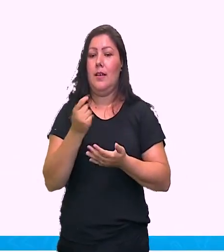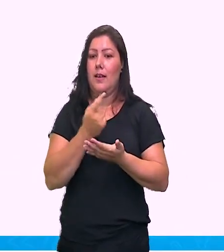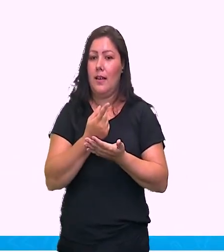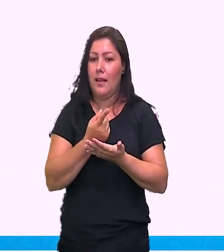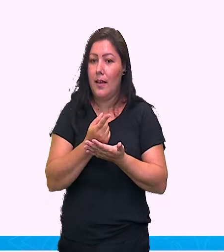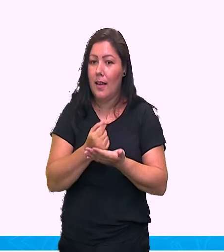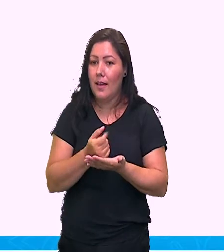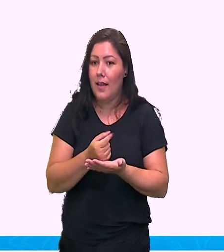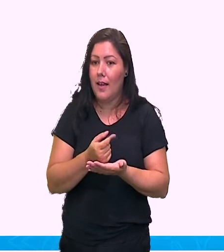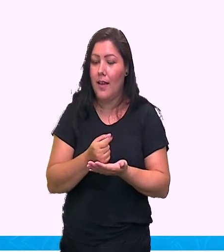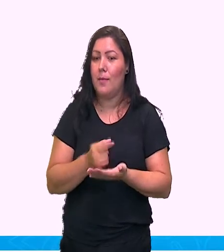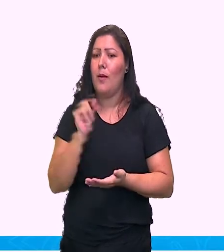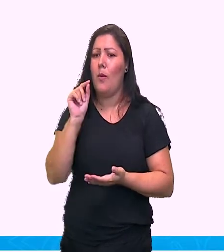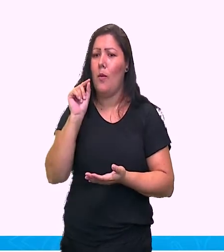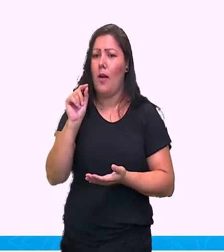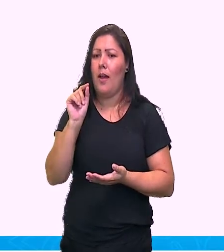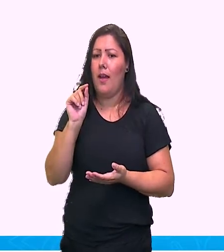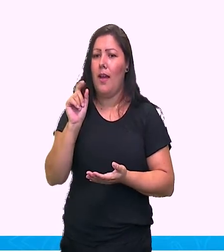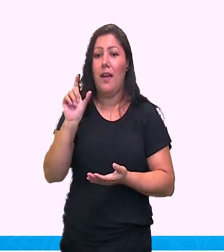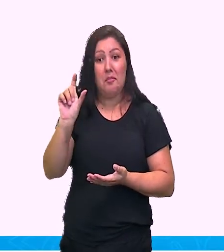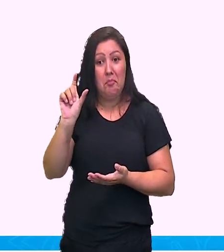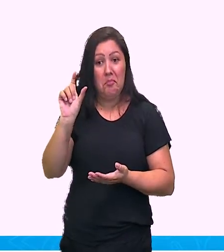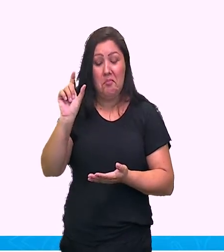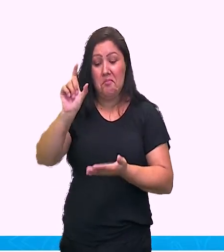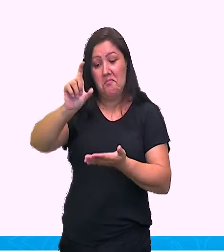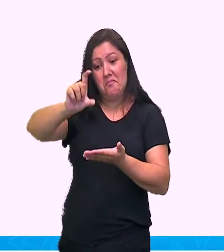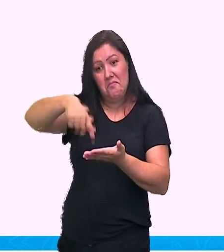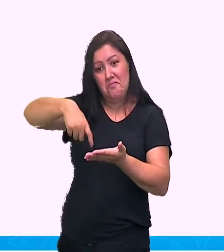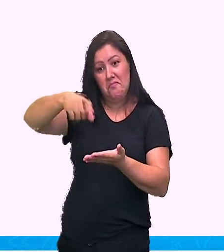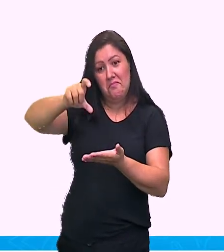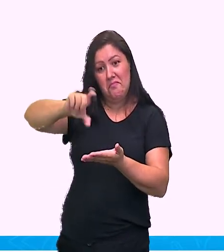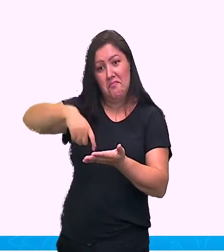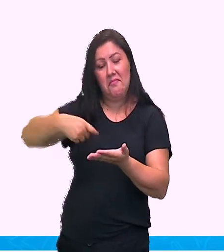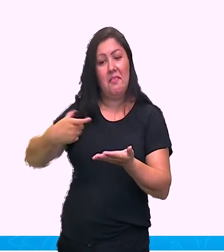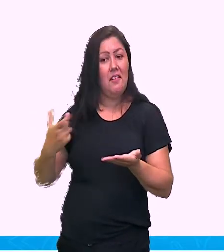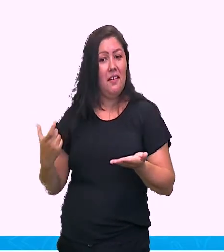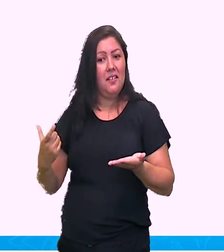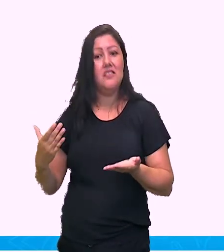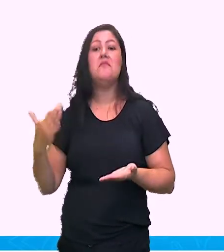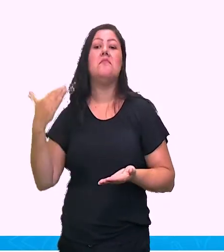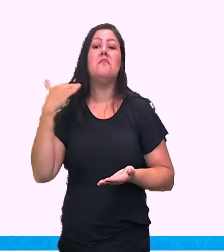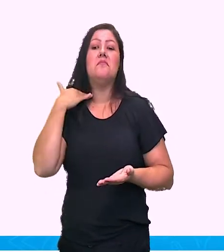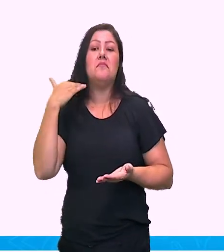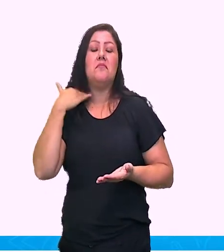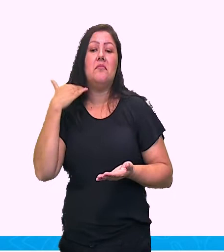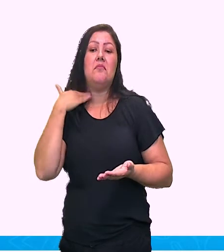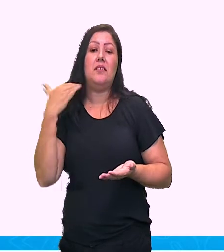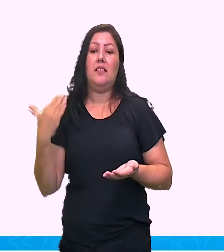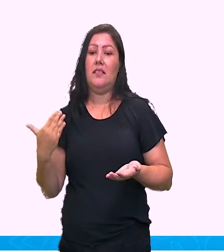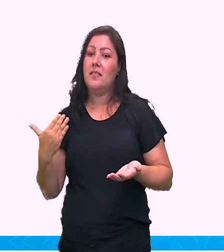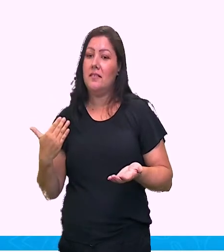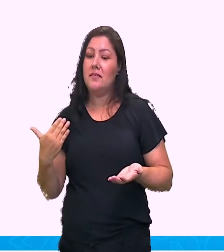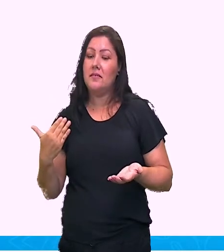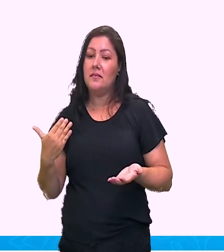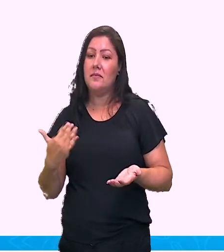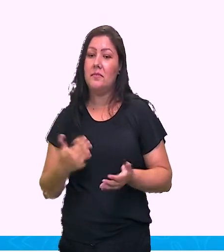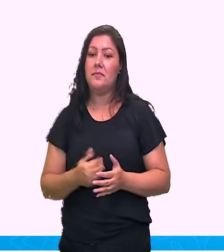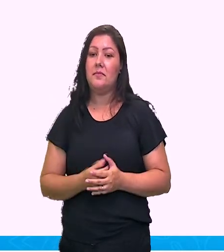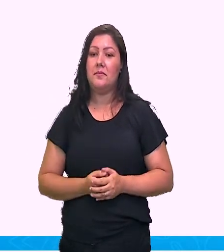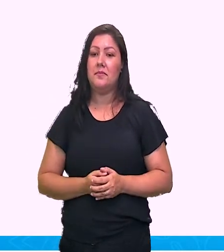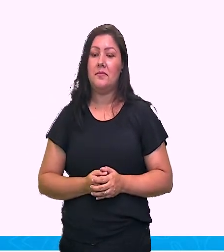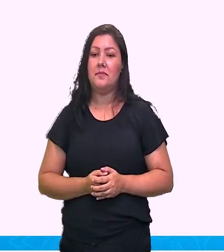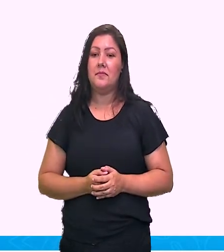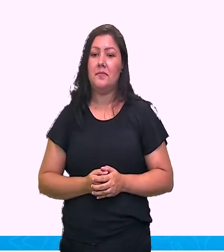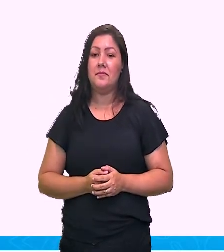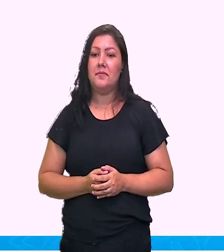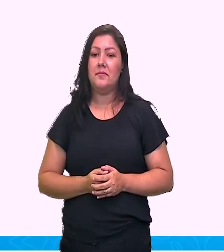um bolo de dinheiro. Agora você tem o dinheiro de plástico, que é o cartão. Eu